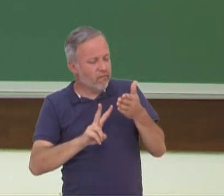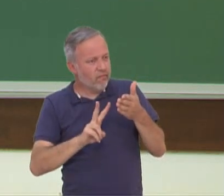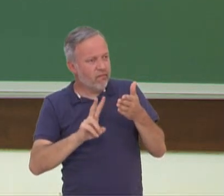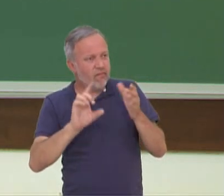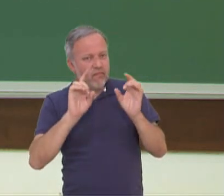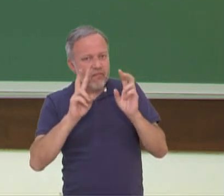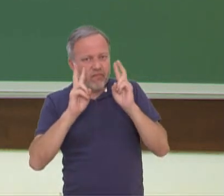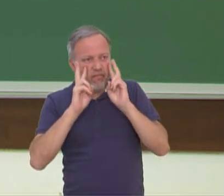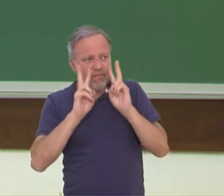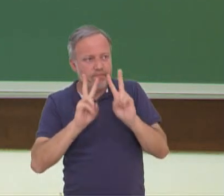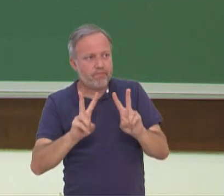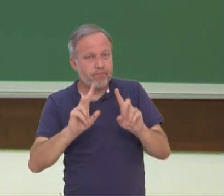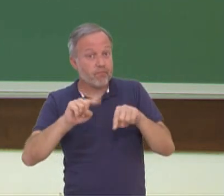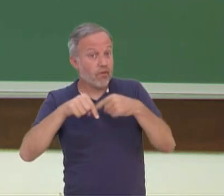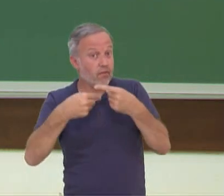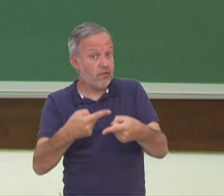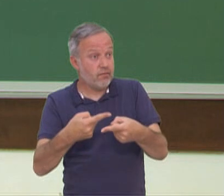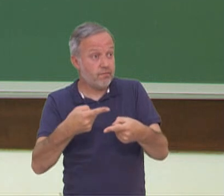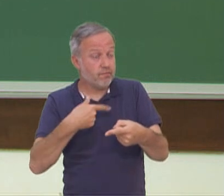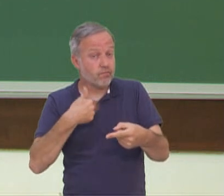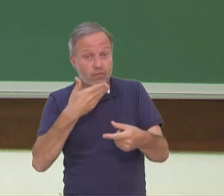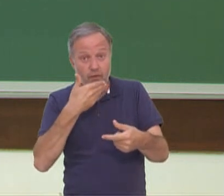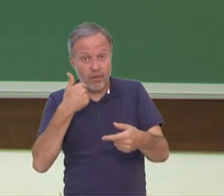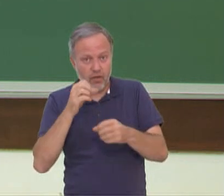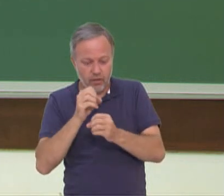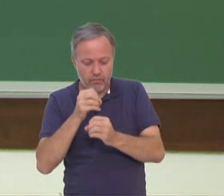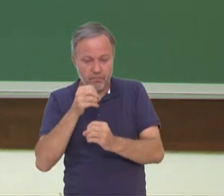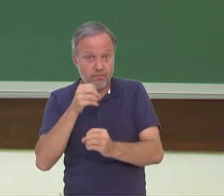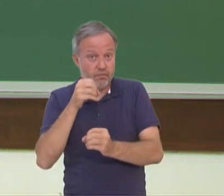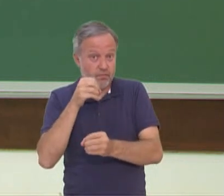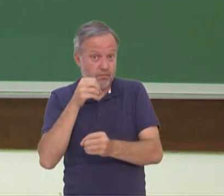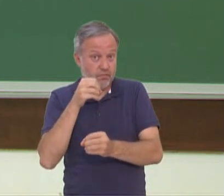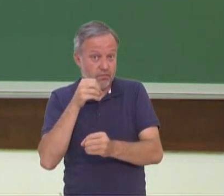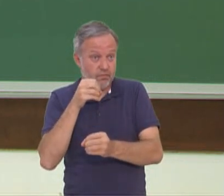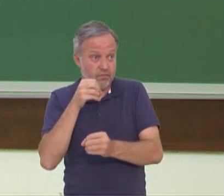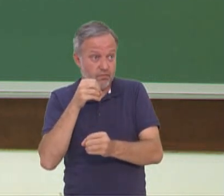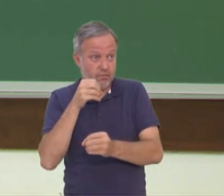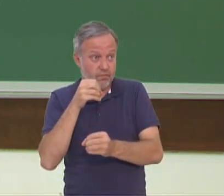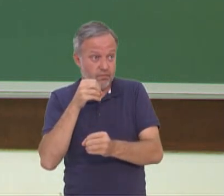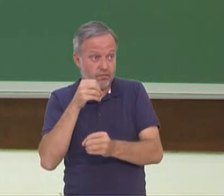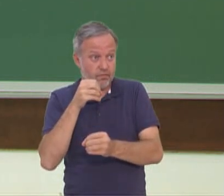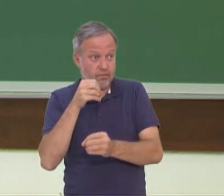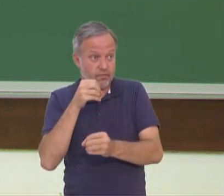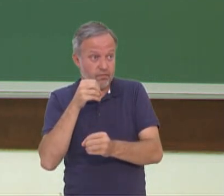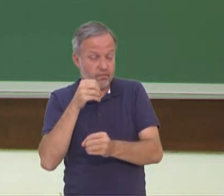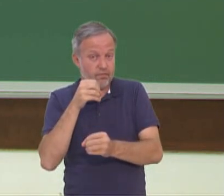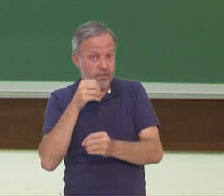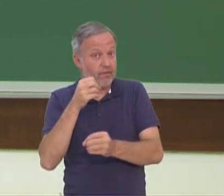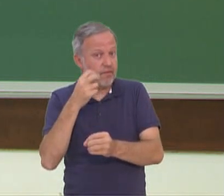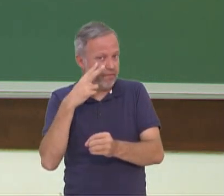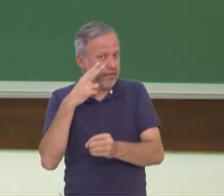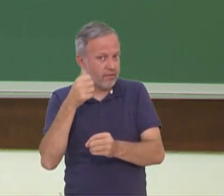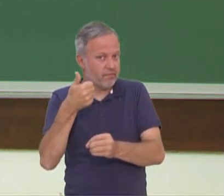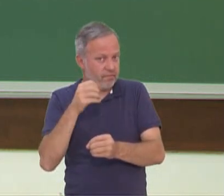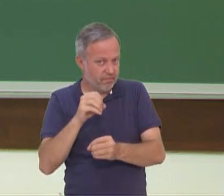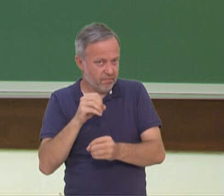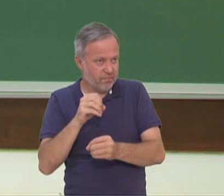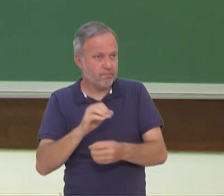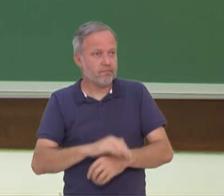só pode ver muito depois com o melhoramento dos microscópios. Microscópios, aula 10, dá uma olhada, vale a